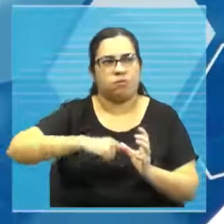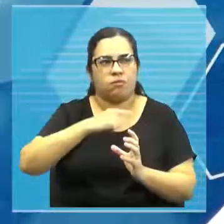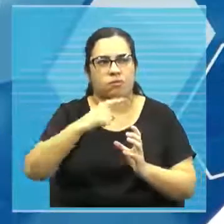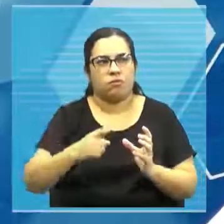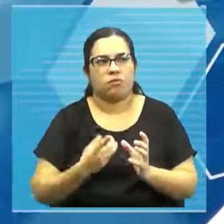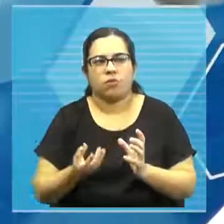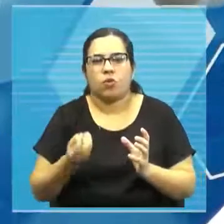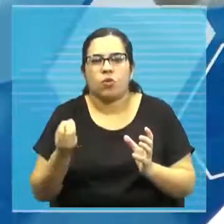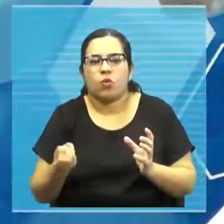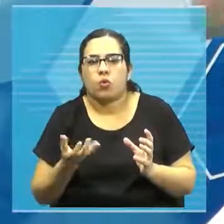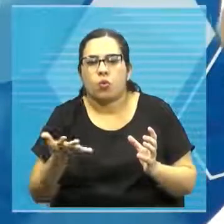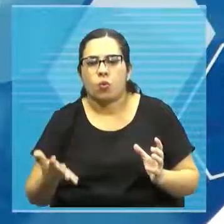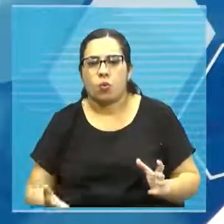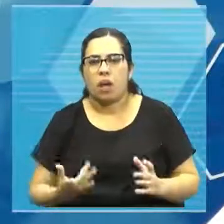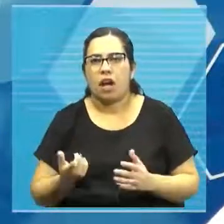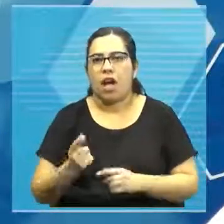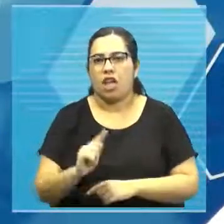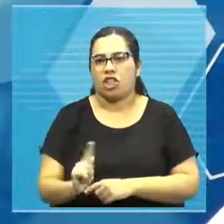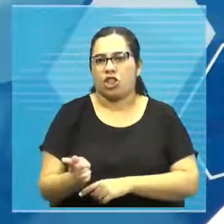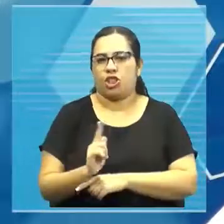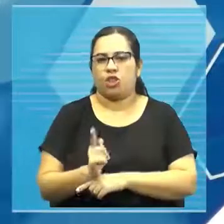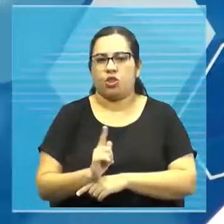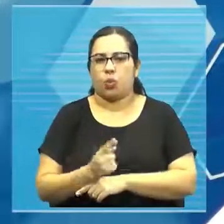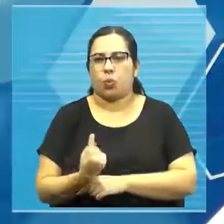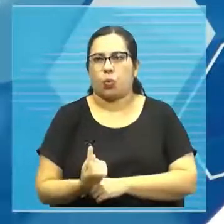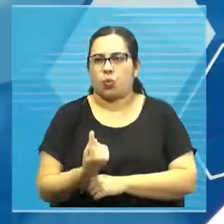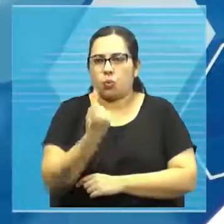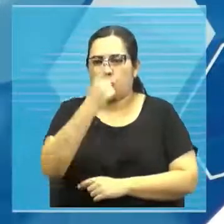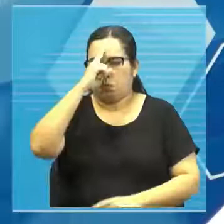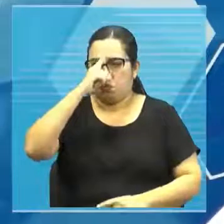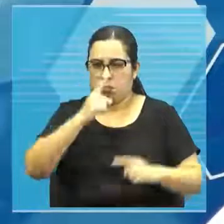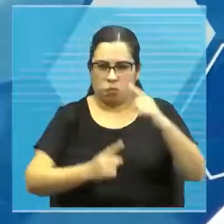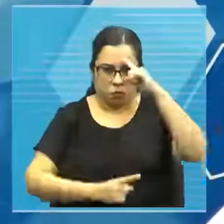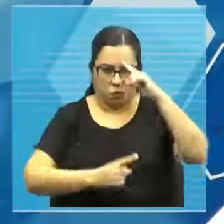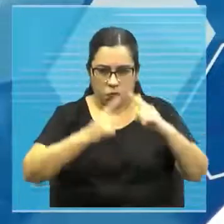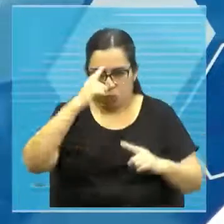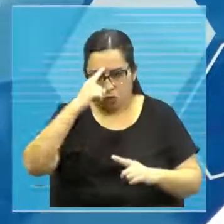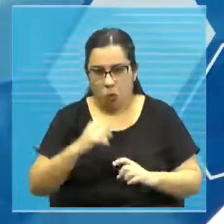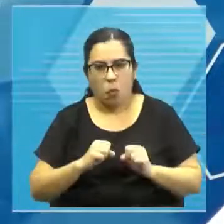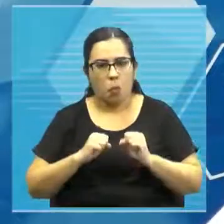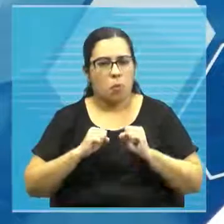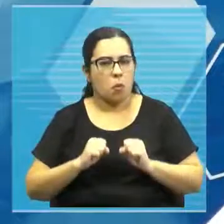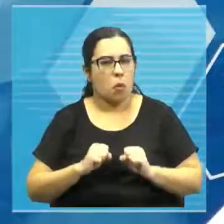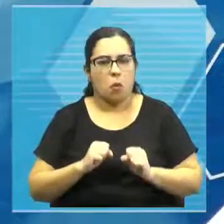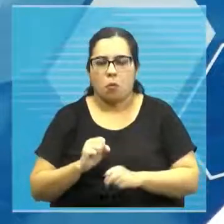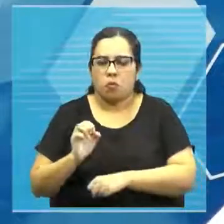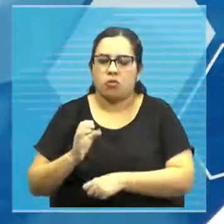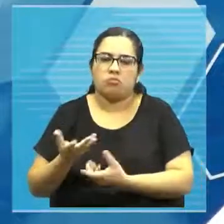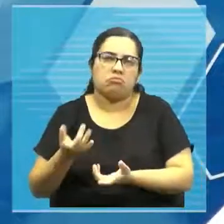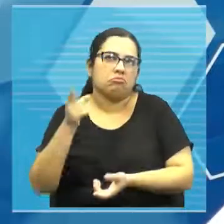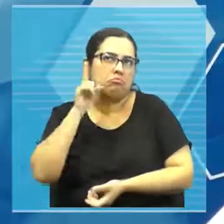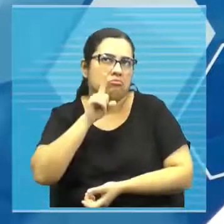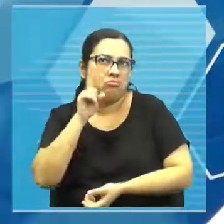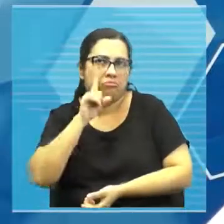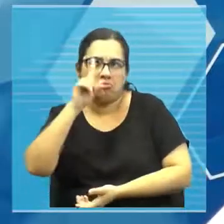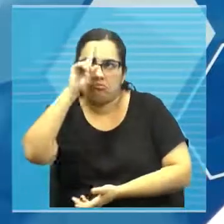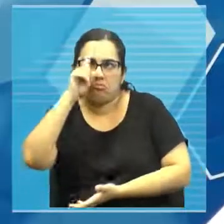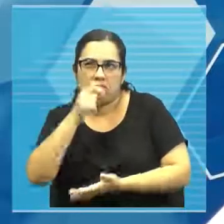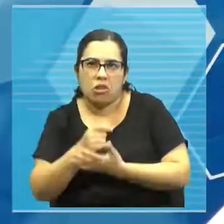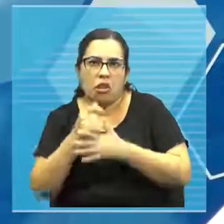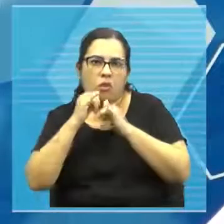se quebraram na sua gestão as tomadas de decisão por exemplo podem acontecer nos Estados Unidos